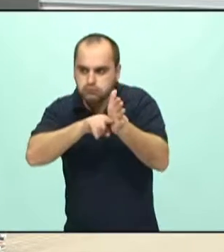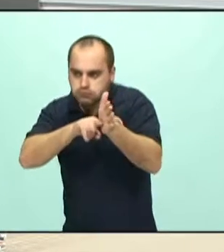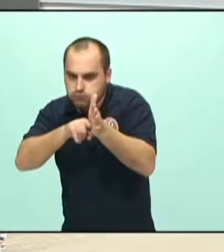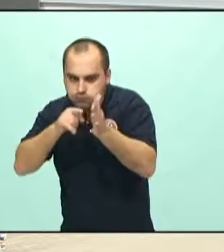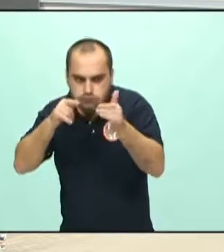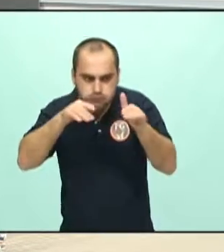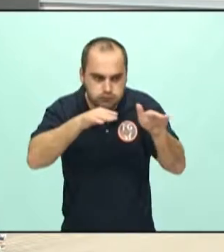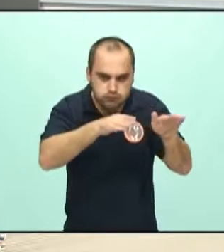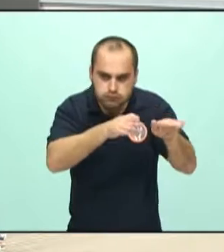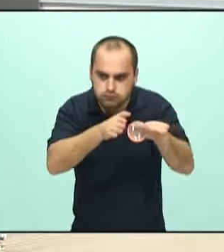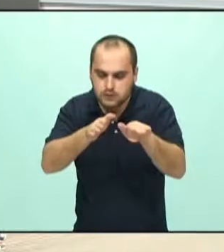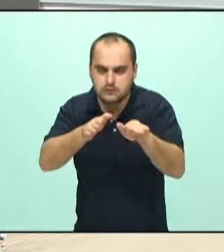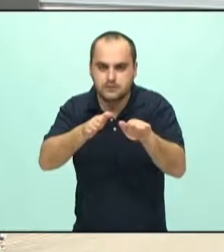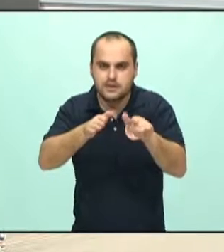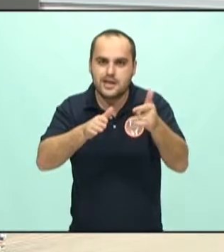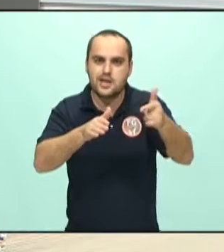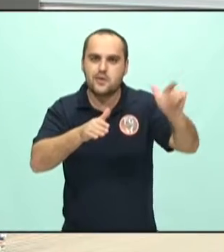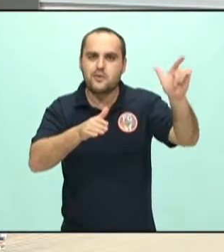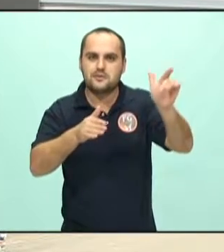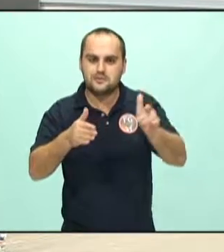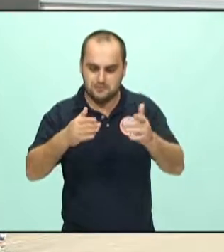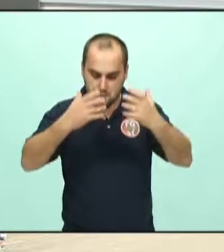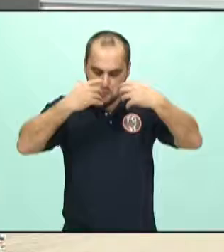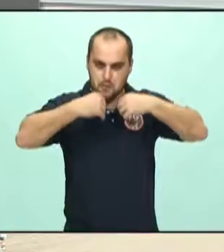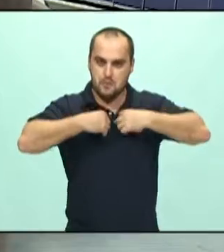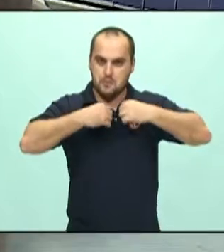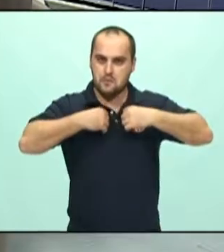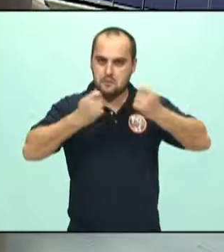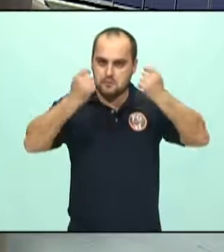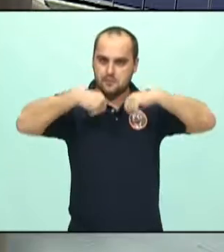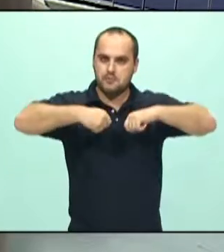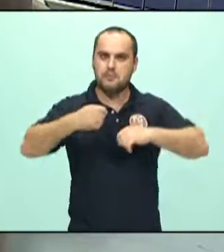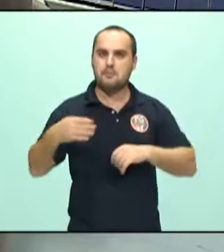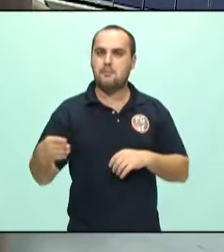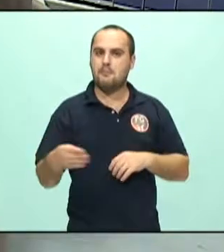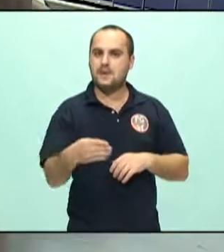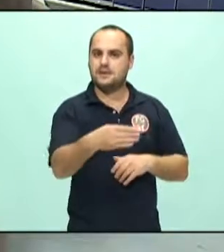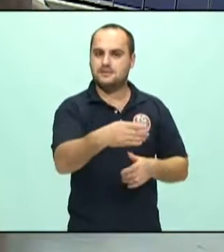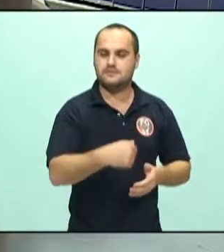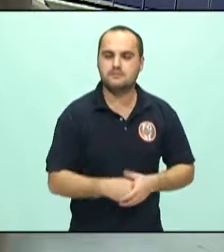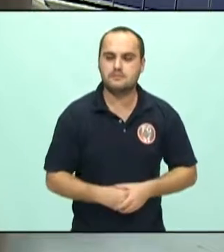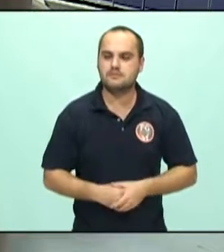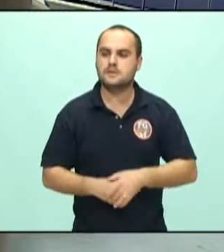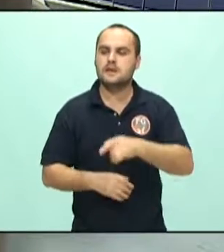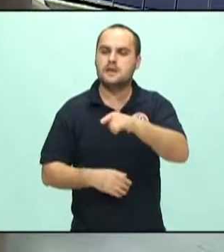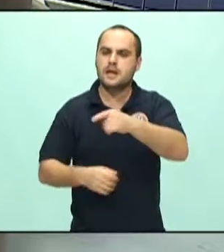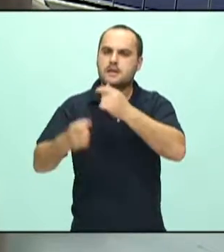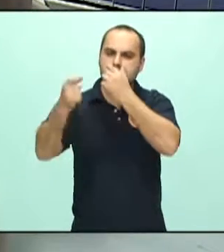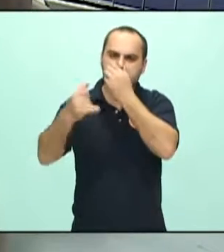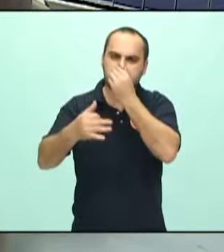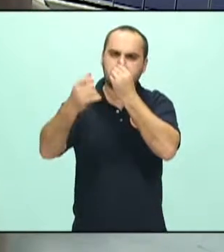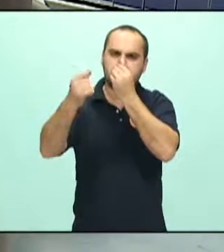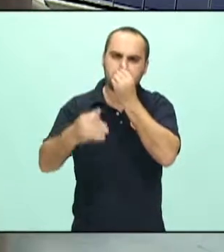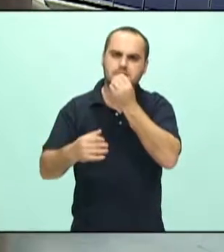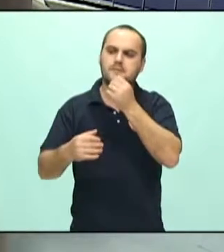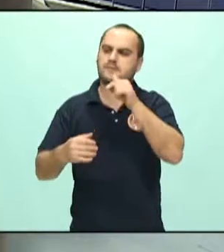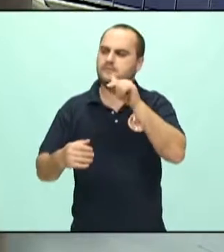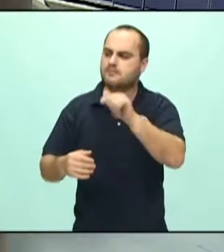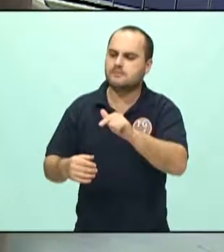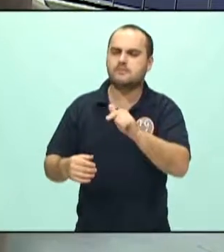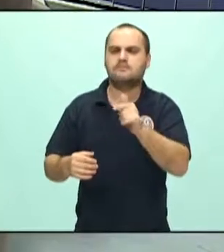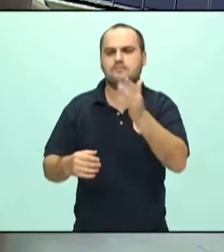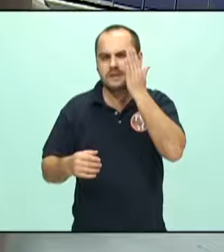nand de como se mantém por muitos anos né um objeto que eu vou usar